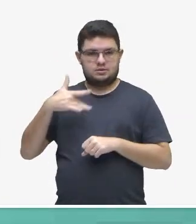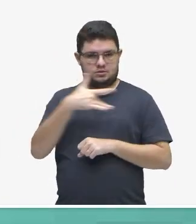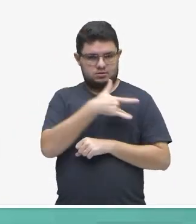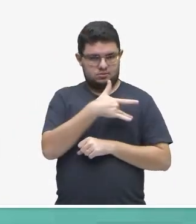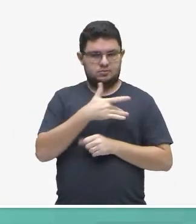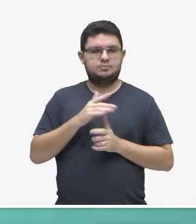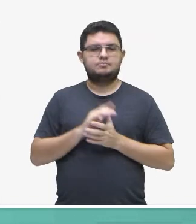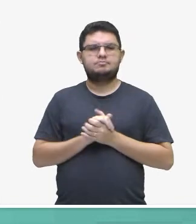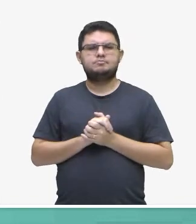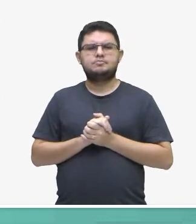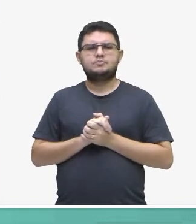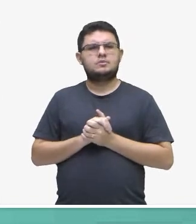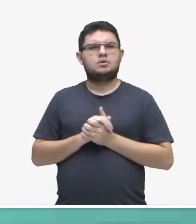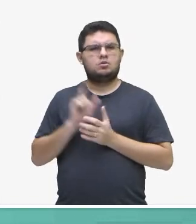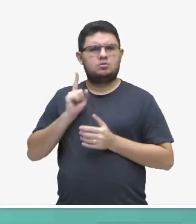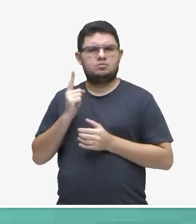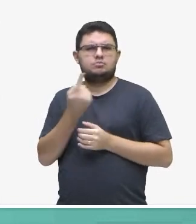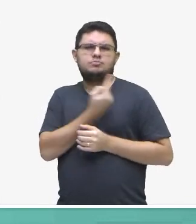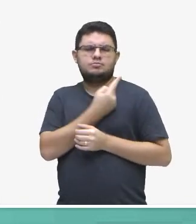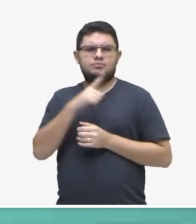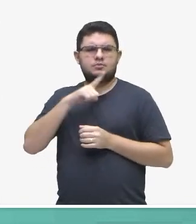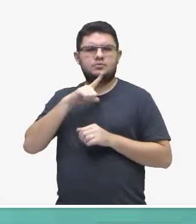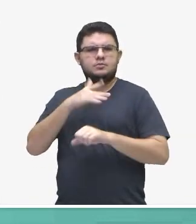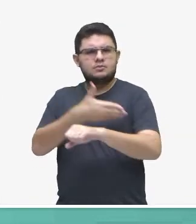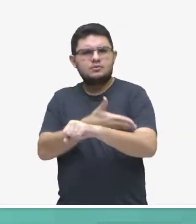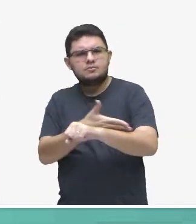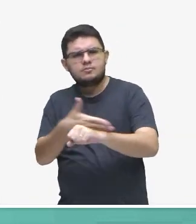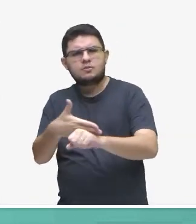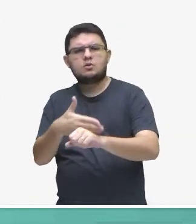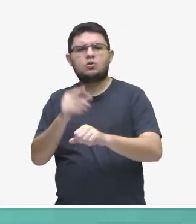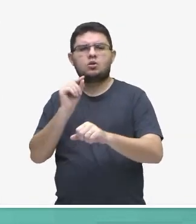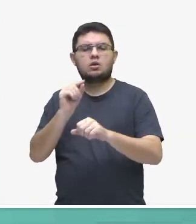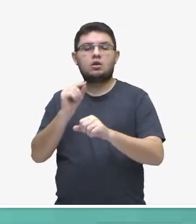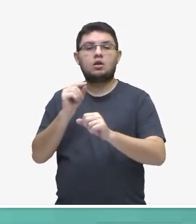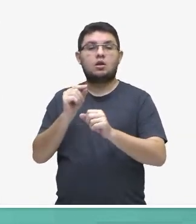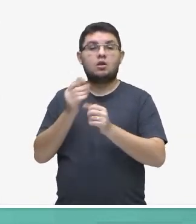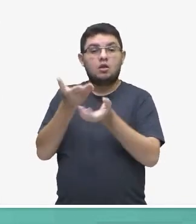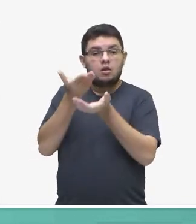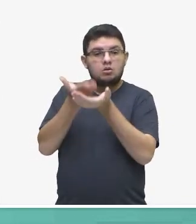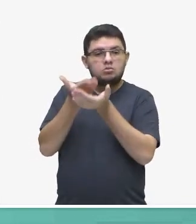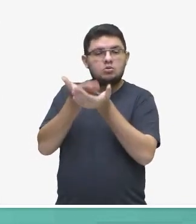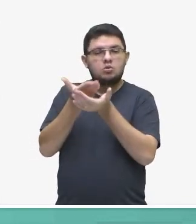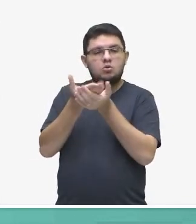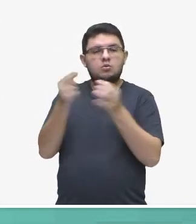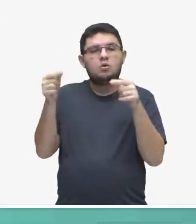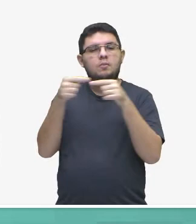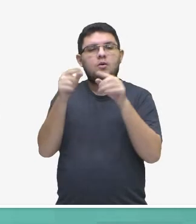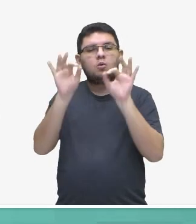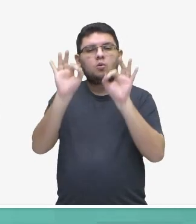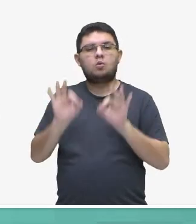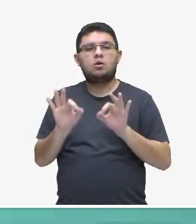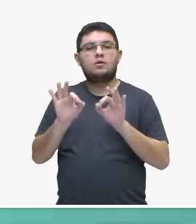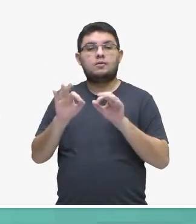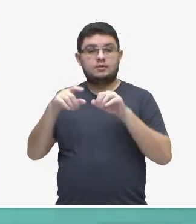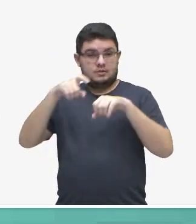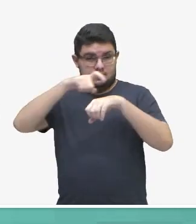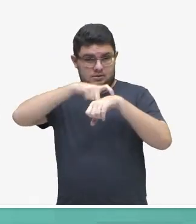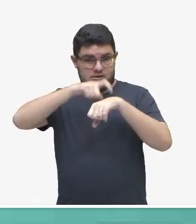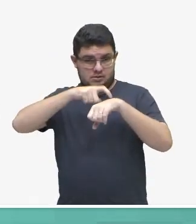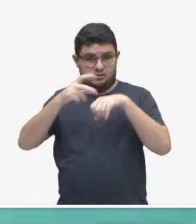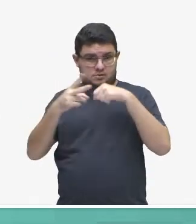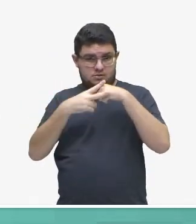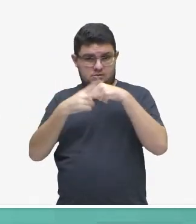rotina é algo que nós trabalhamos enfaticamente com o tempo verbal simple present, que nós estamos aqui